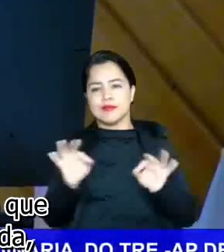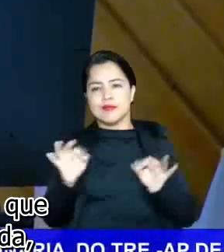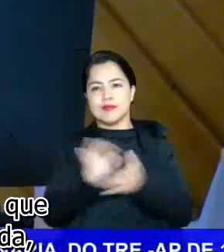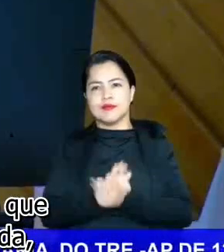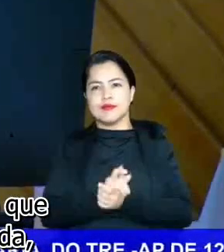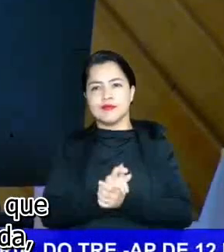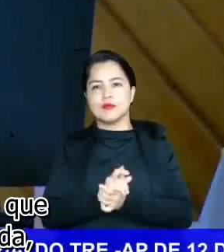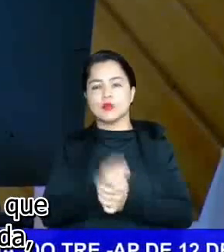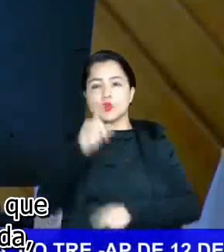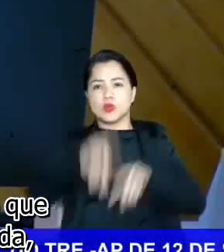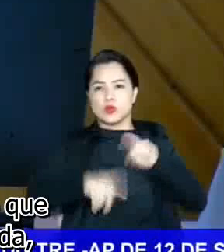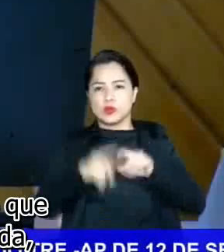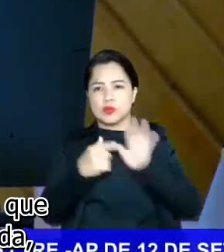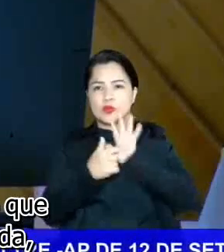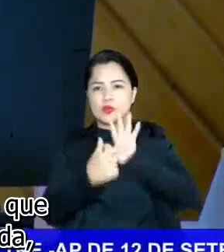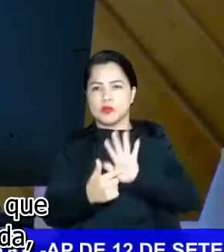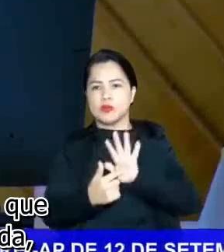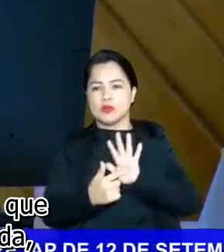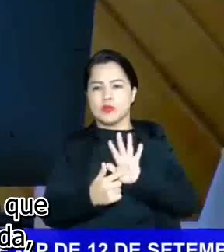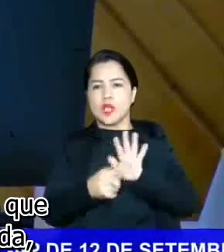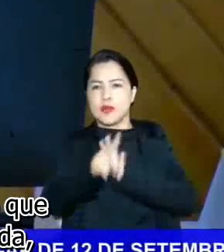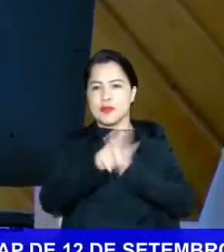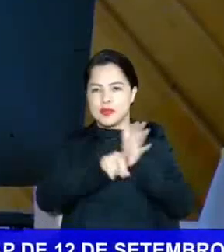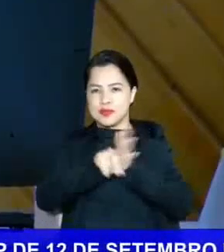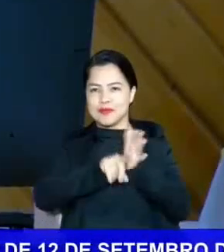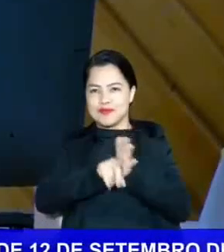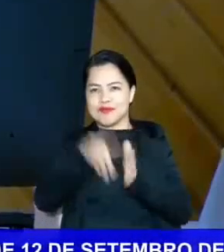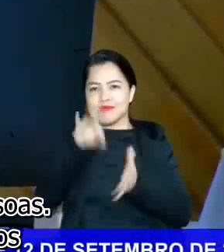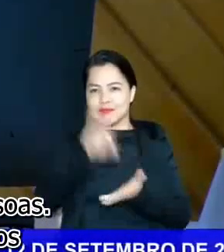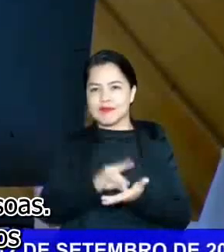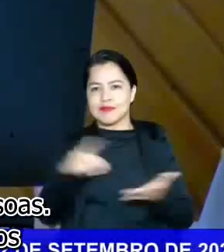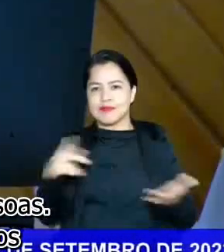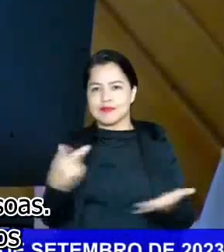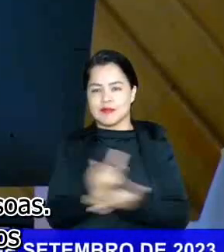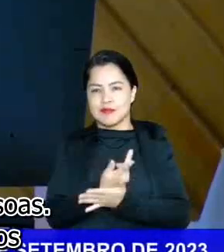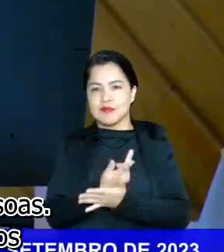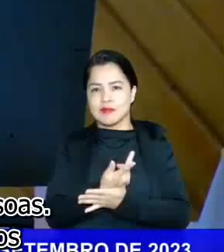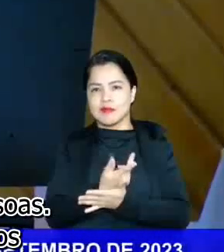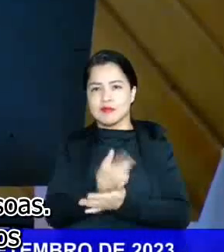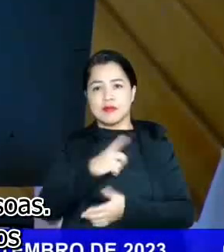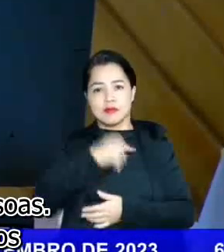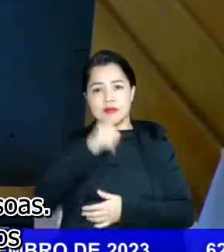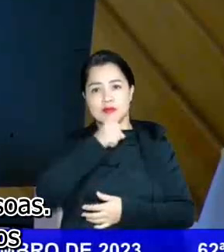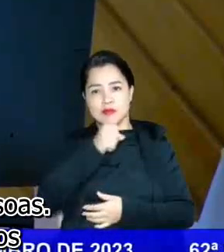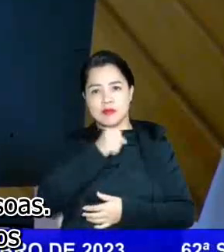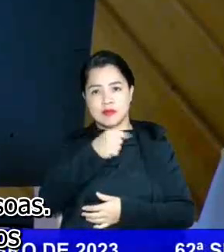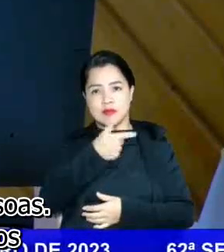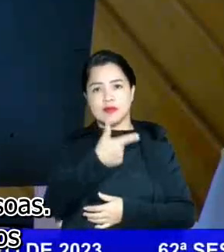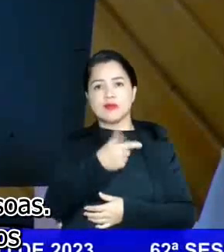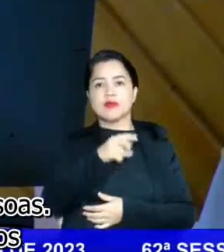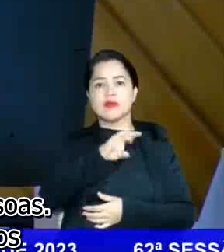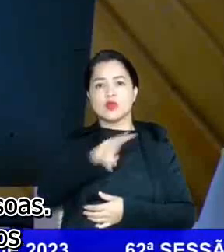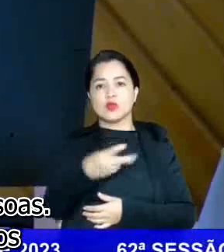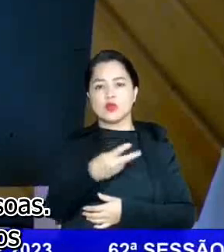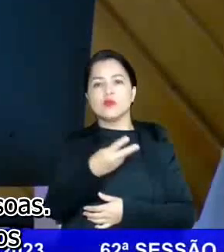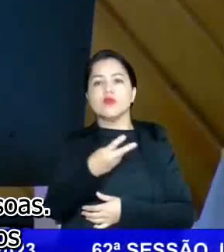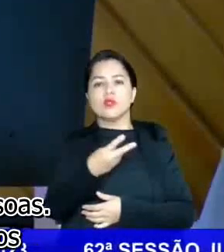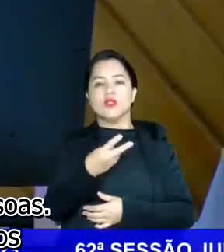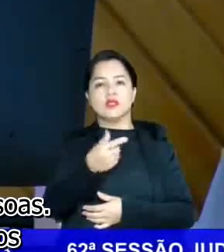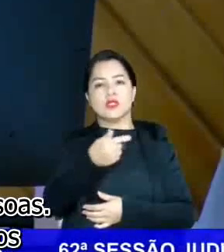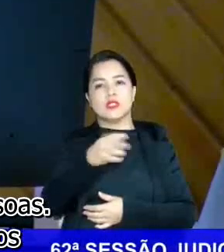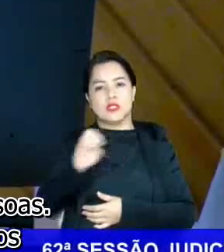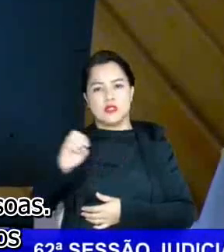elemento que demonstre que a pesquisa foi de fato realizada e que houve, de certo, a entrevista de 2.870